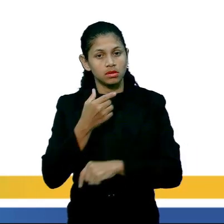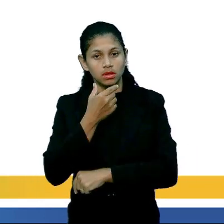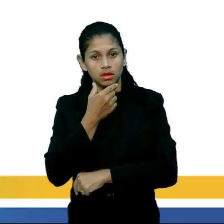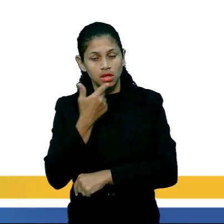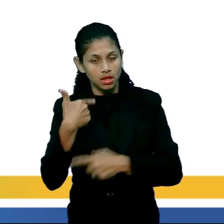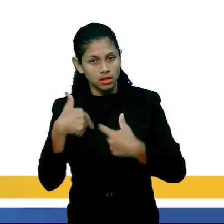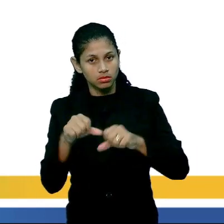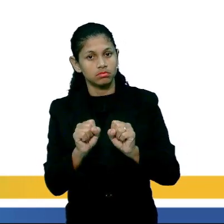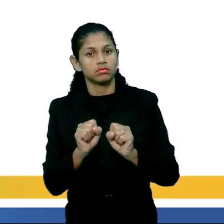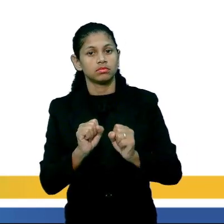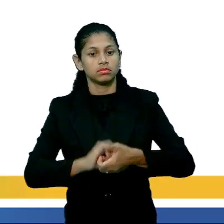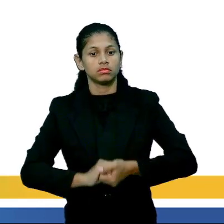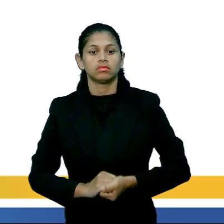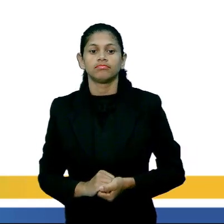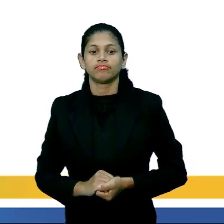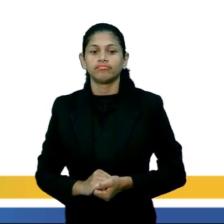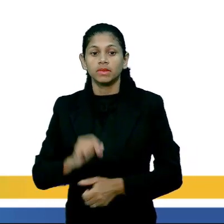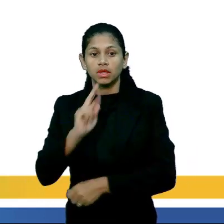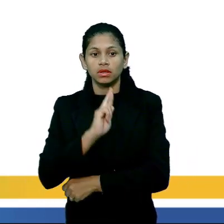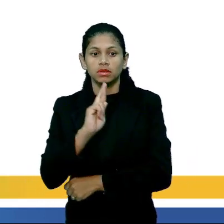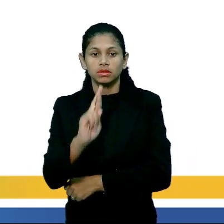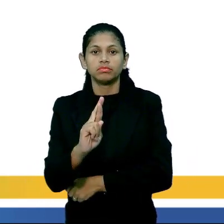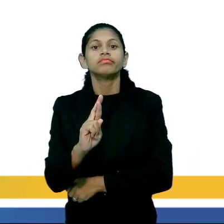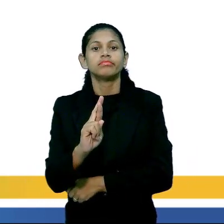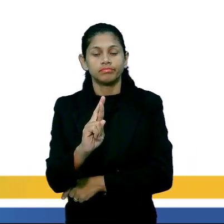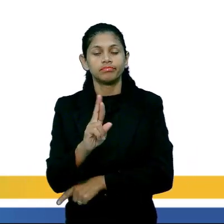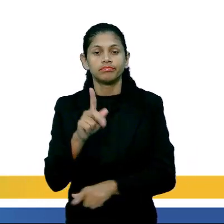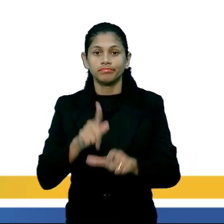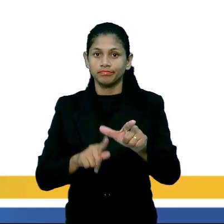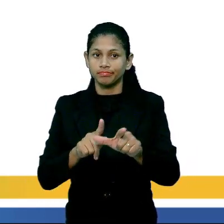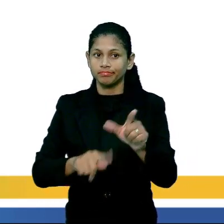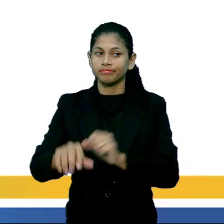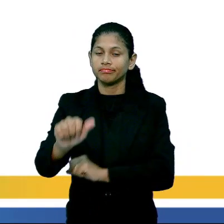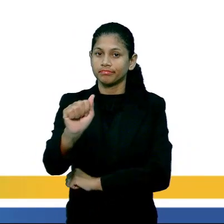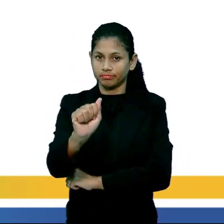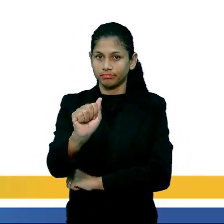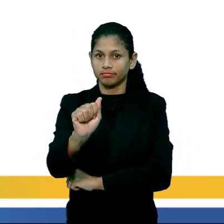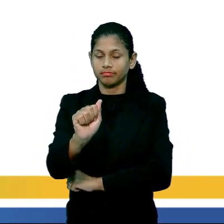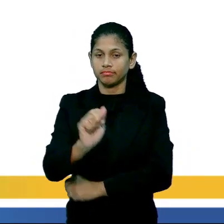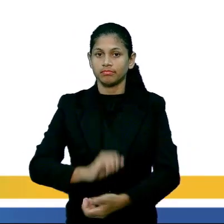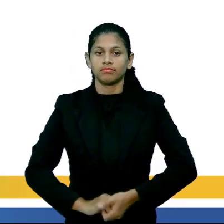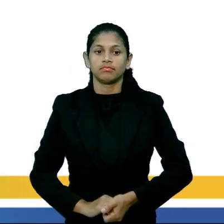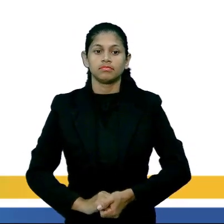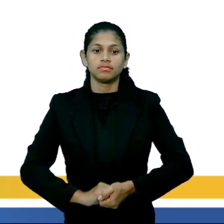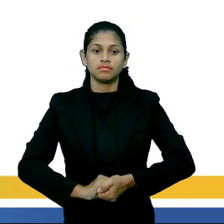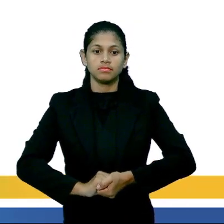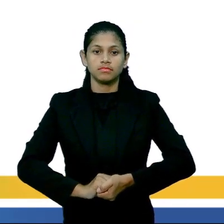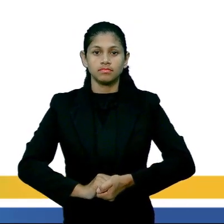linguísticos. Então, a nossa resposta está na letra A, ok?